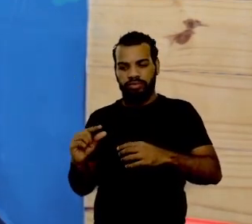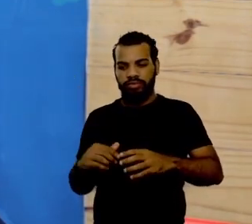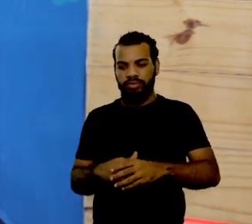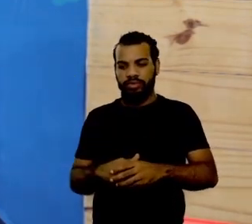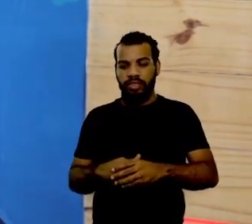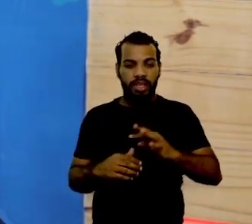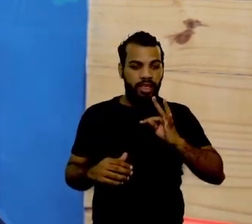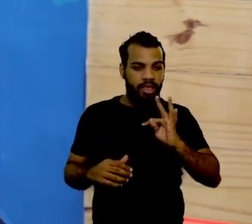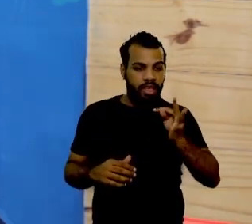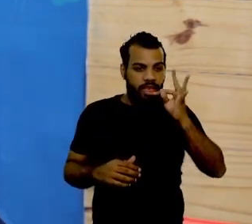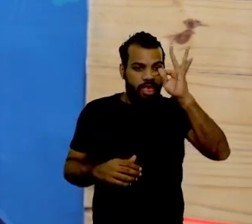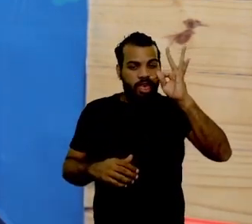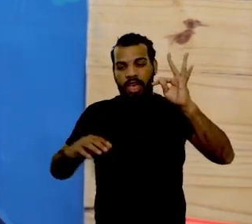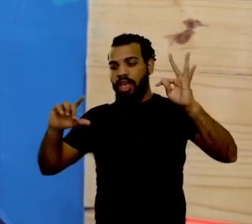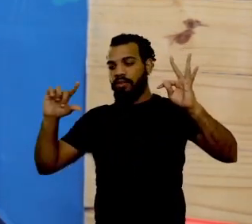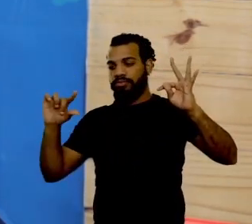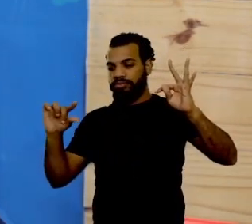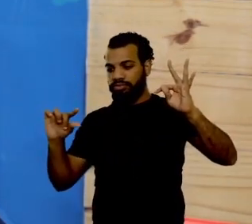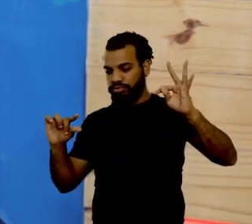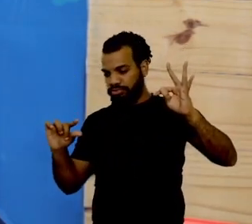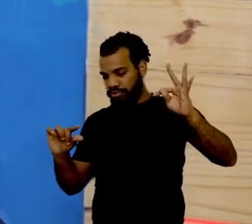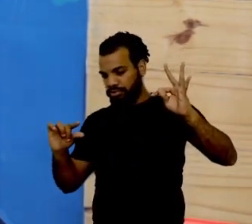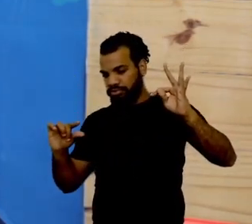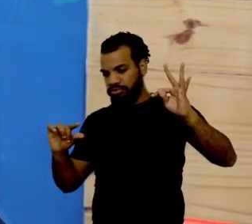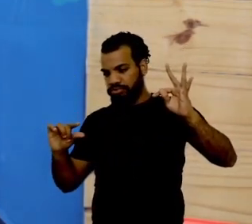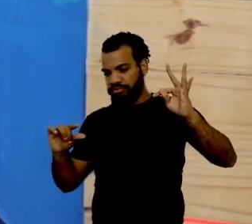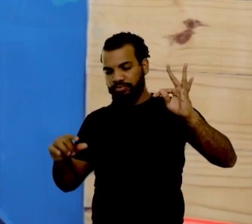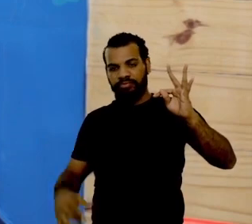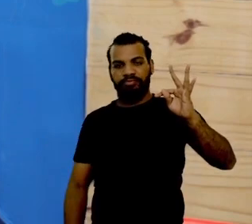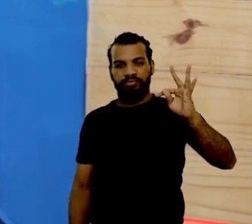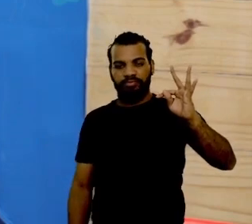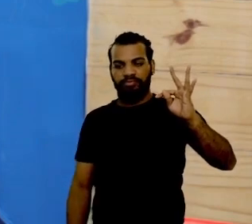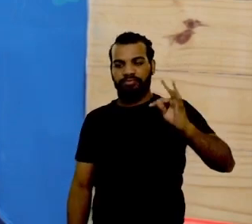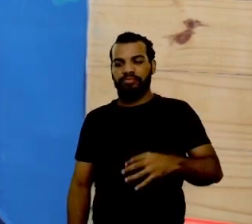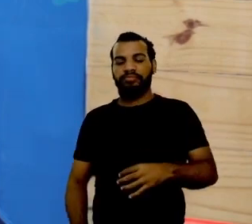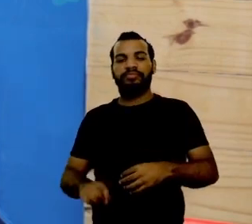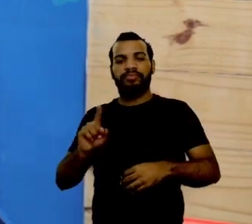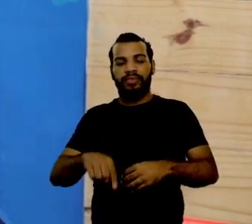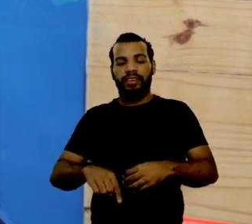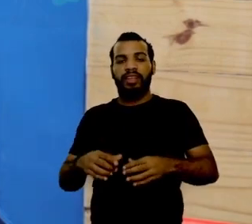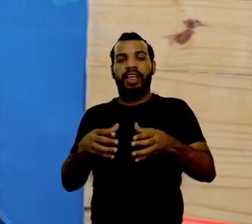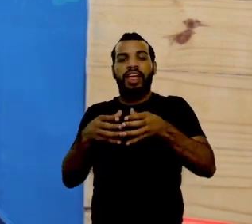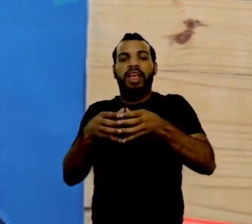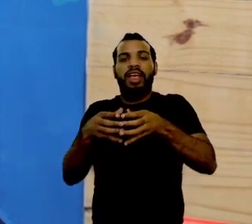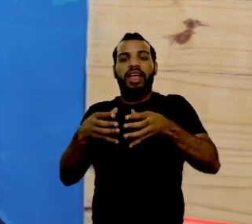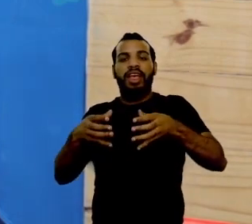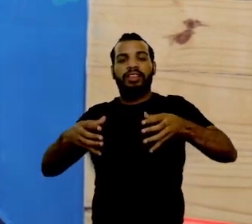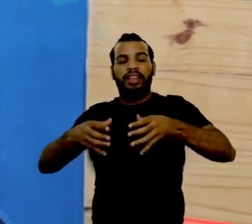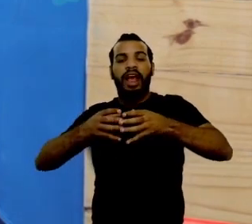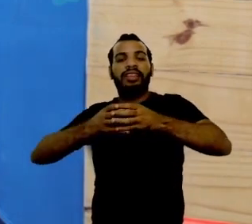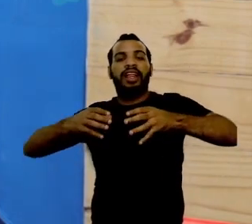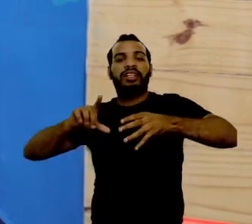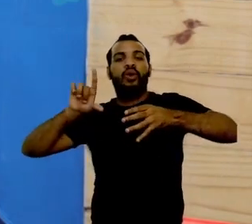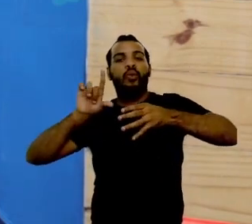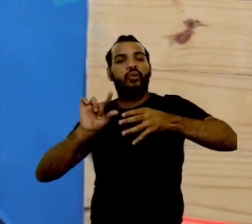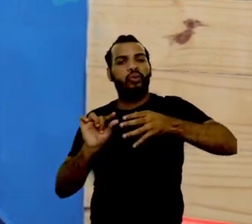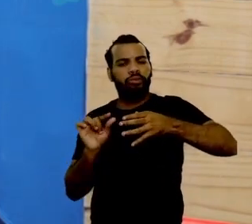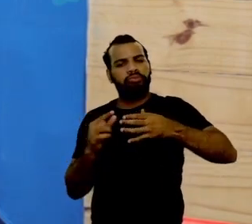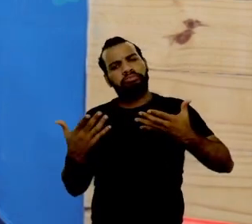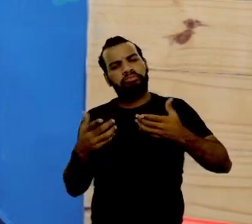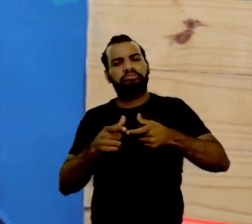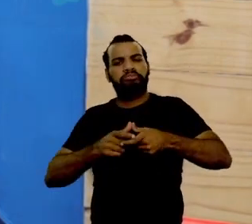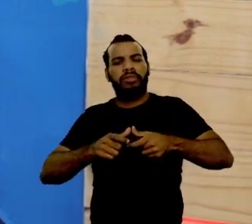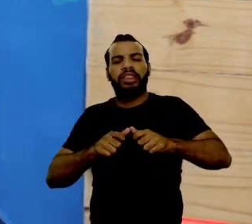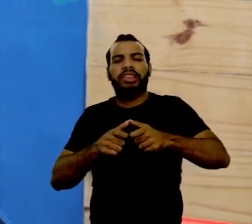E a partir de 4 graus Celsius, o volume aumenta. Isso é chamado de dilatação irregular. O comportamento da água ela